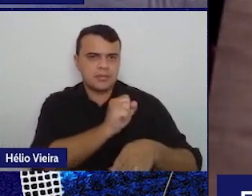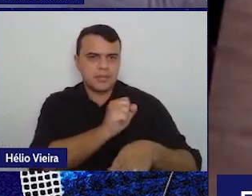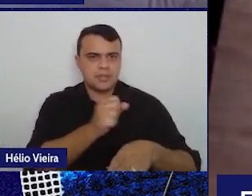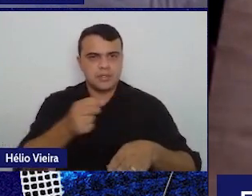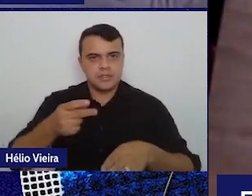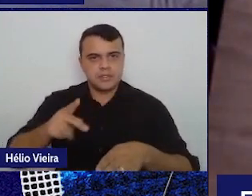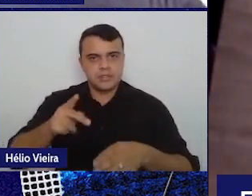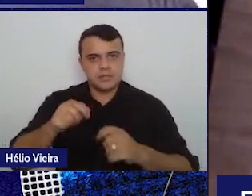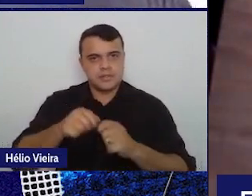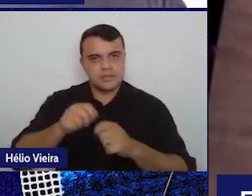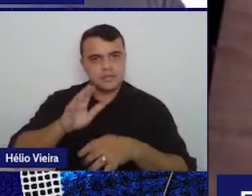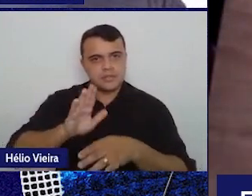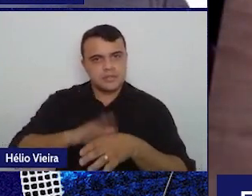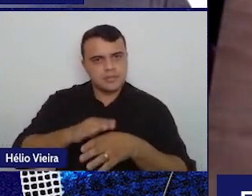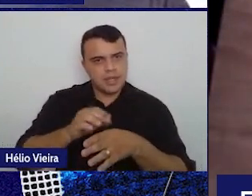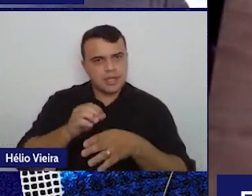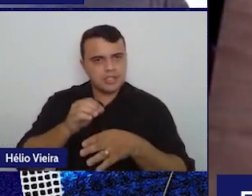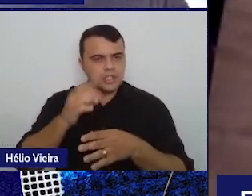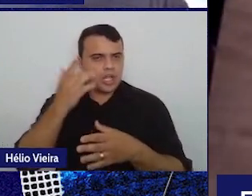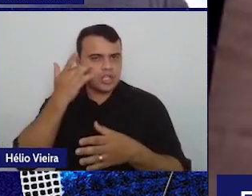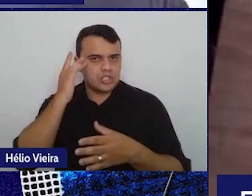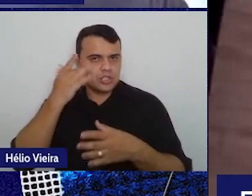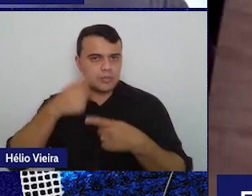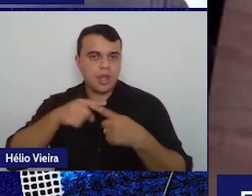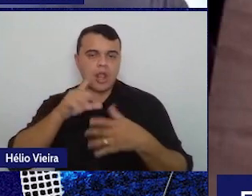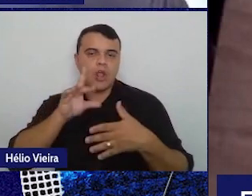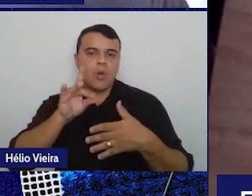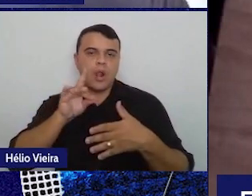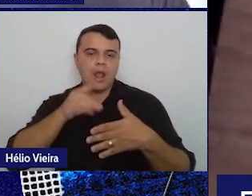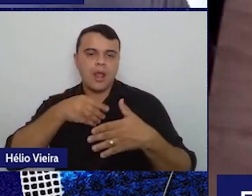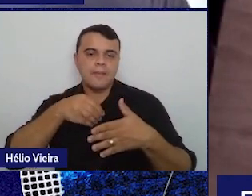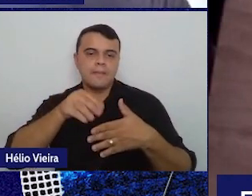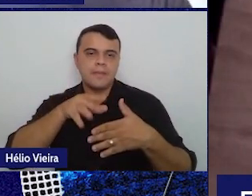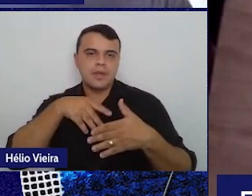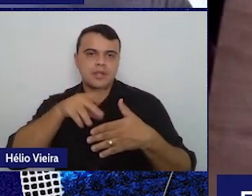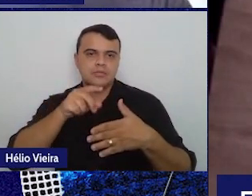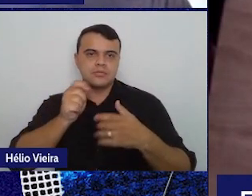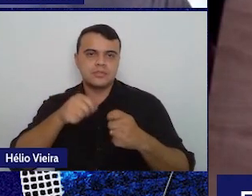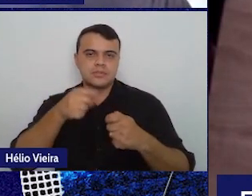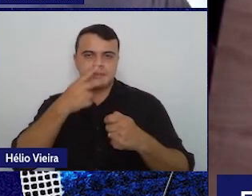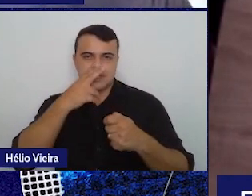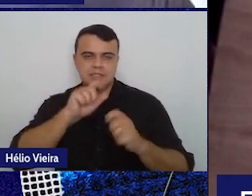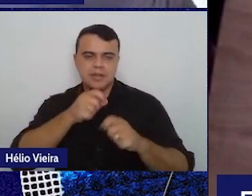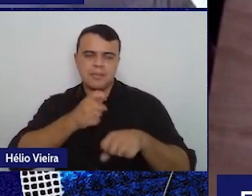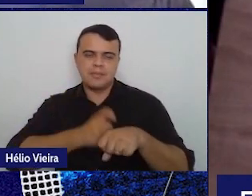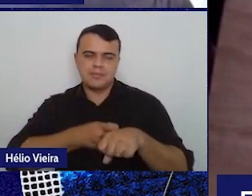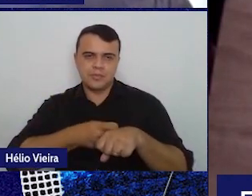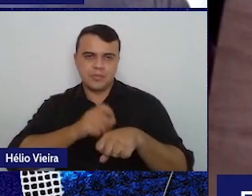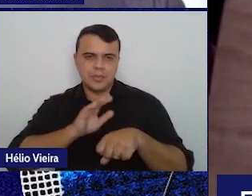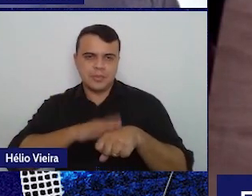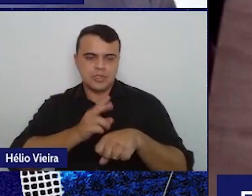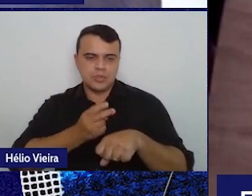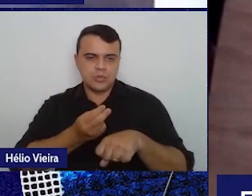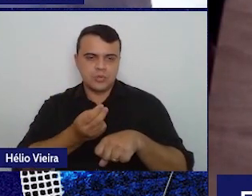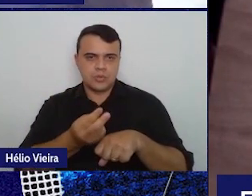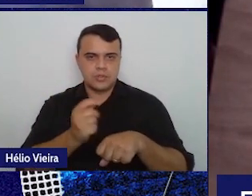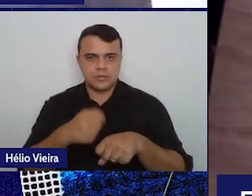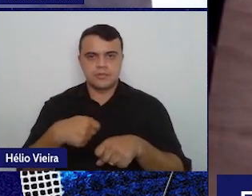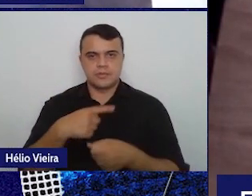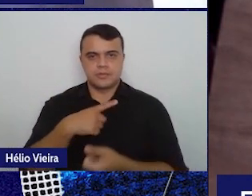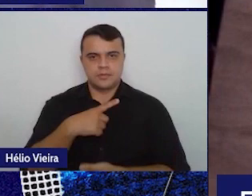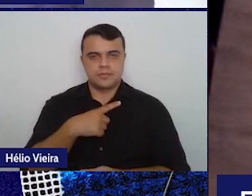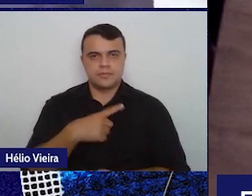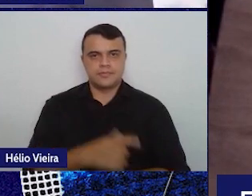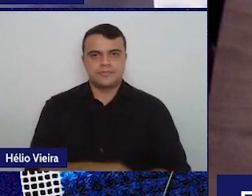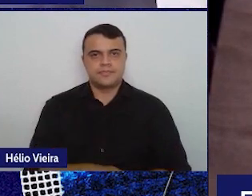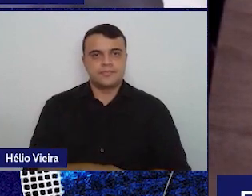estão mais engomadinhos porque eu passei essa cola para poder manter o formato.